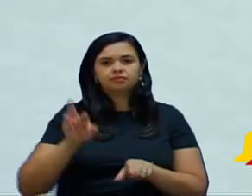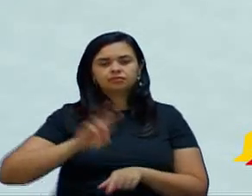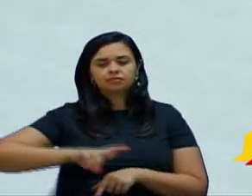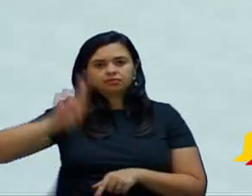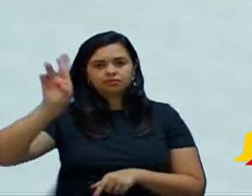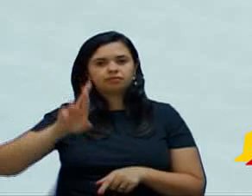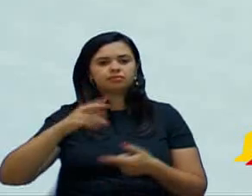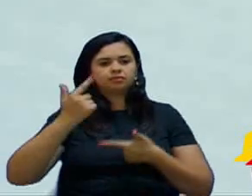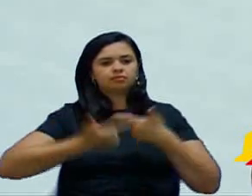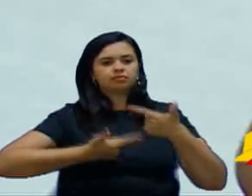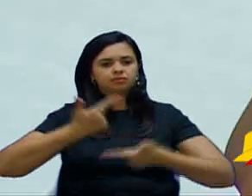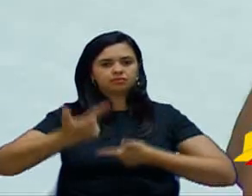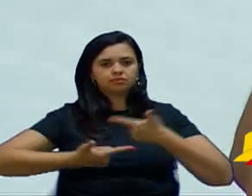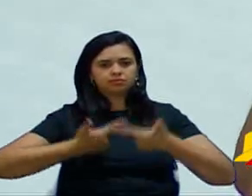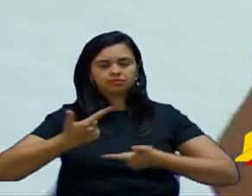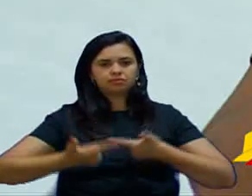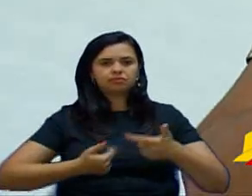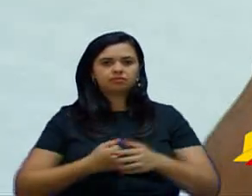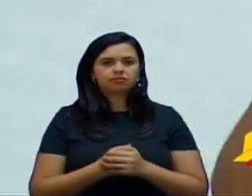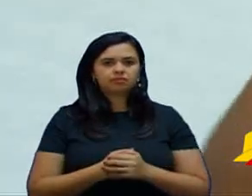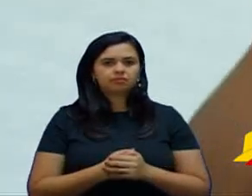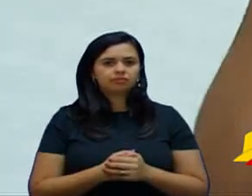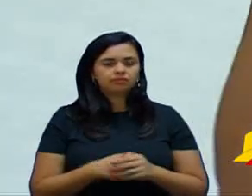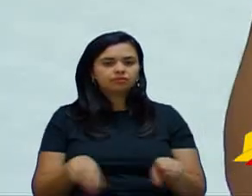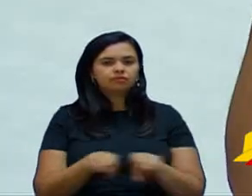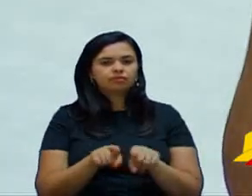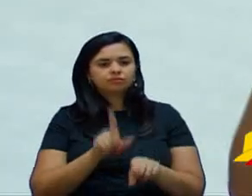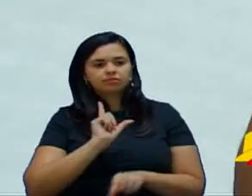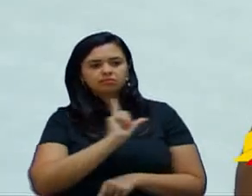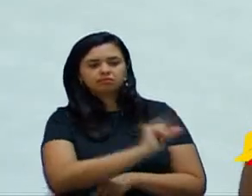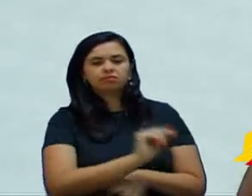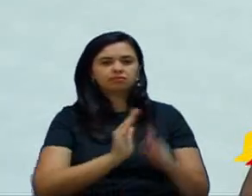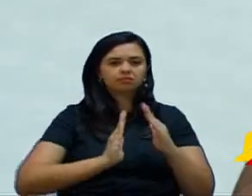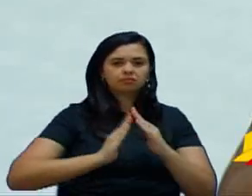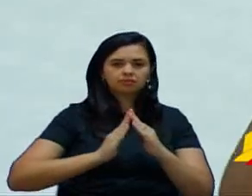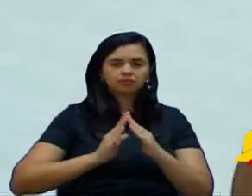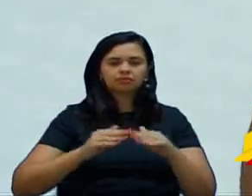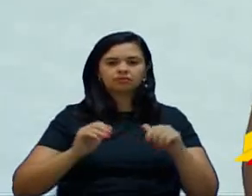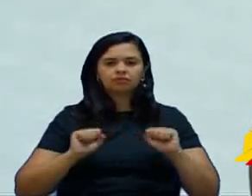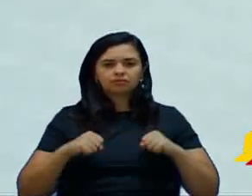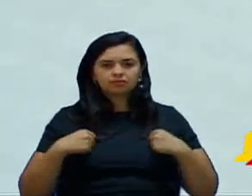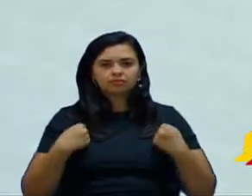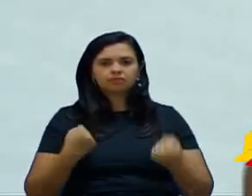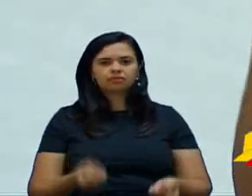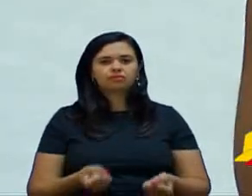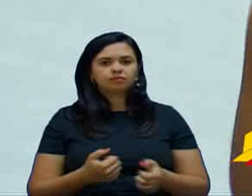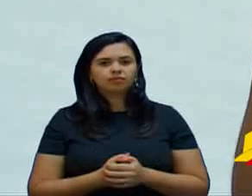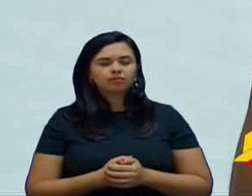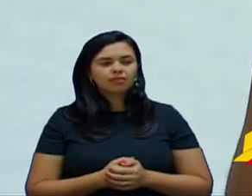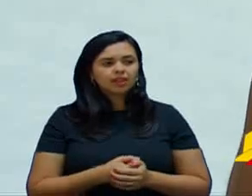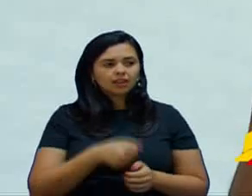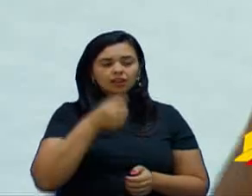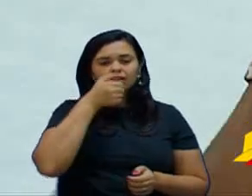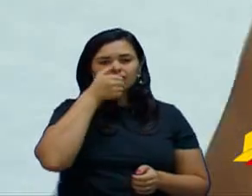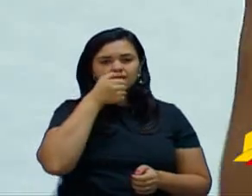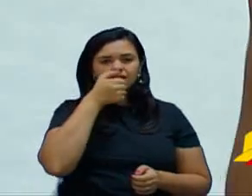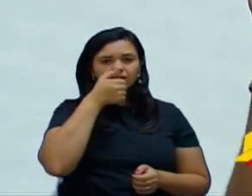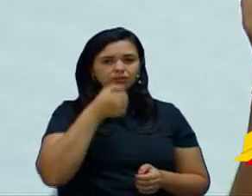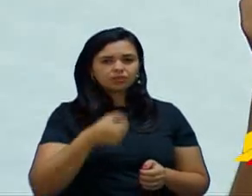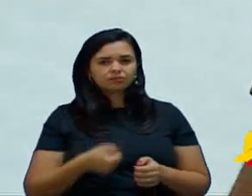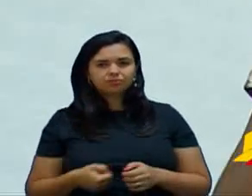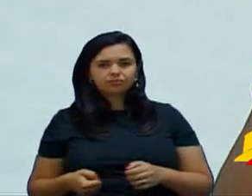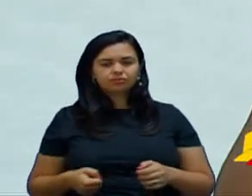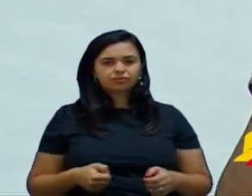um trabalho, sai da sua casa e está disposto a trabalhar naquela escola, a